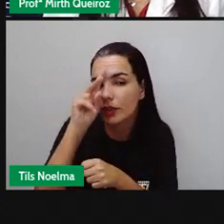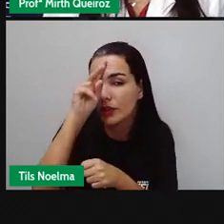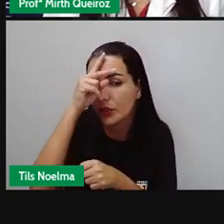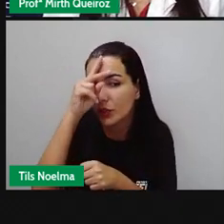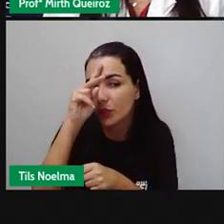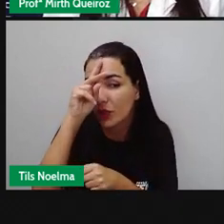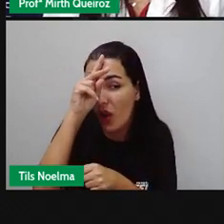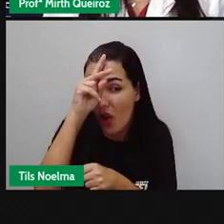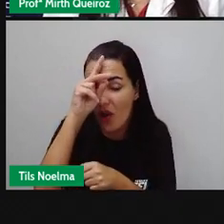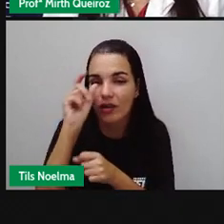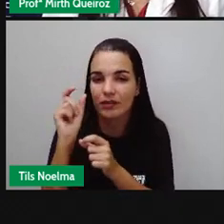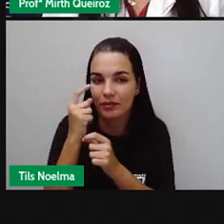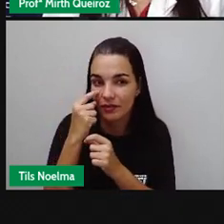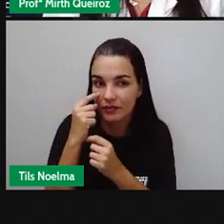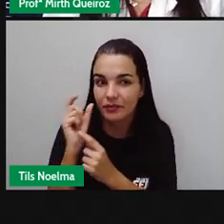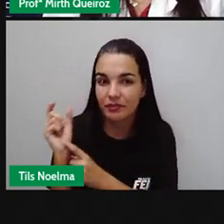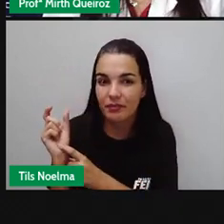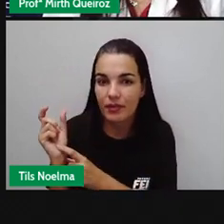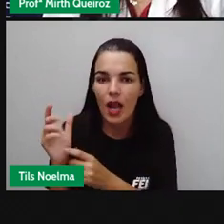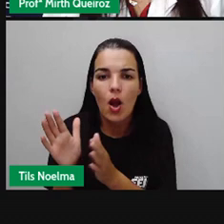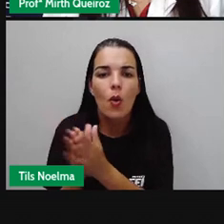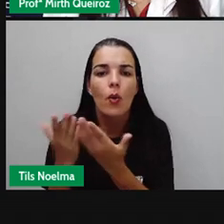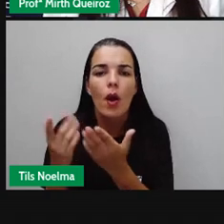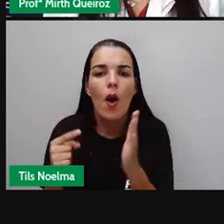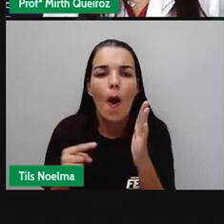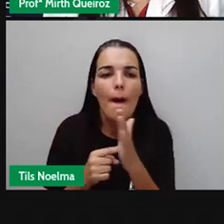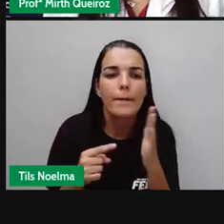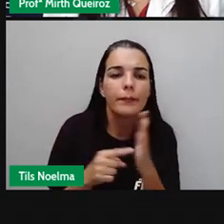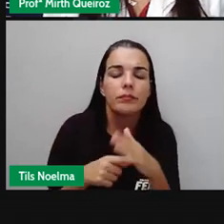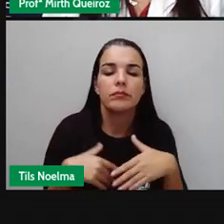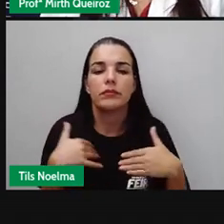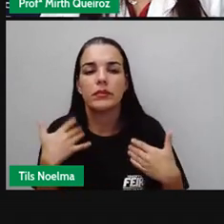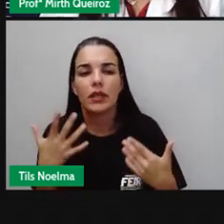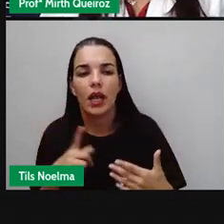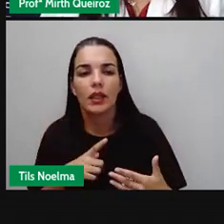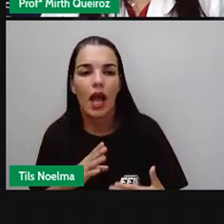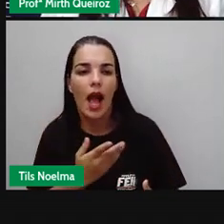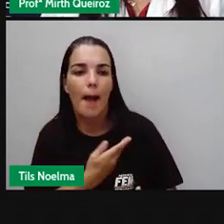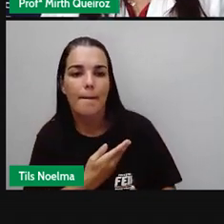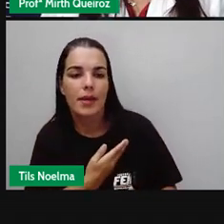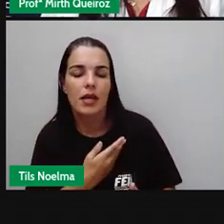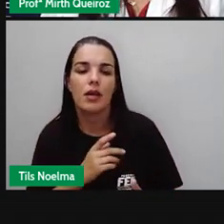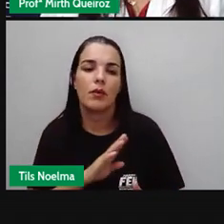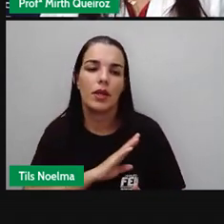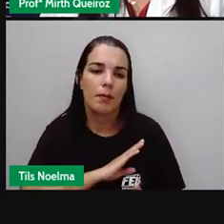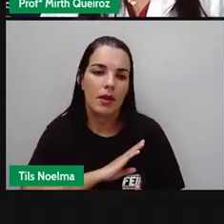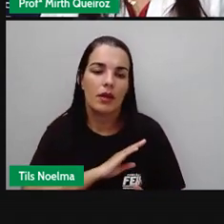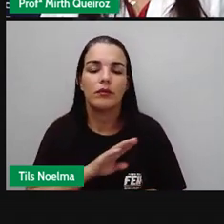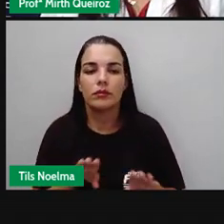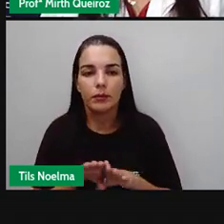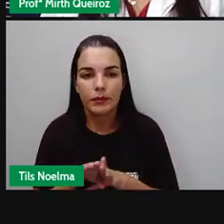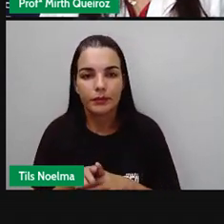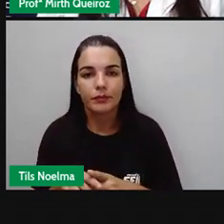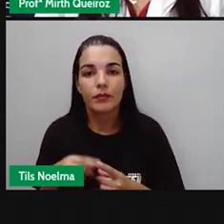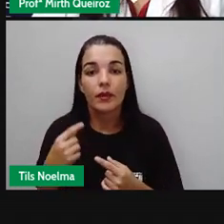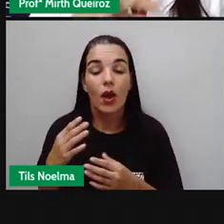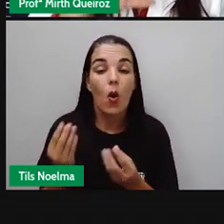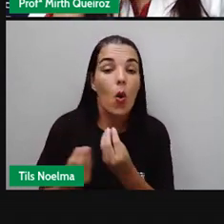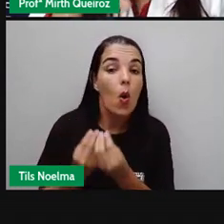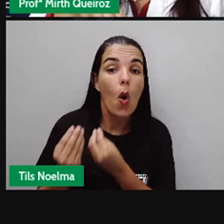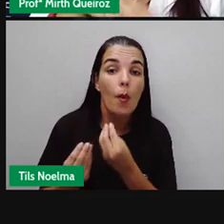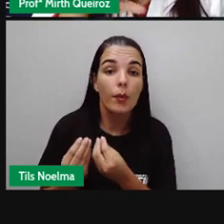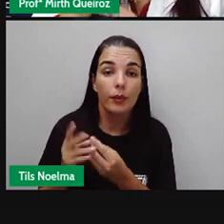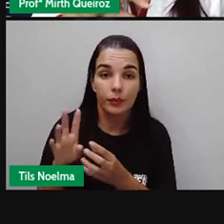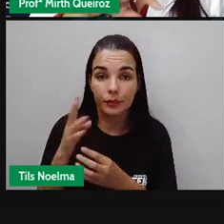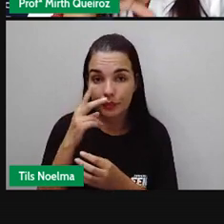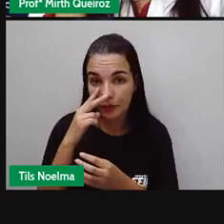o lugar, um amigo, o herói, um inimigo, o objetivo e o objeto mágico. De que forma? Ele